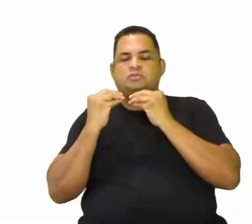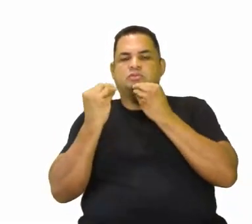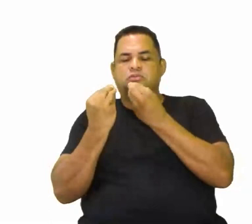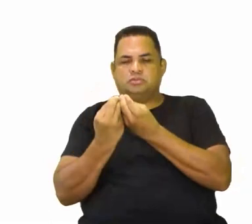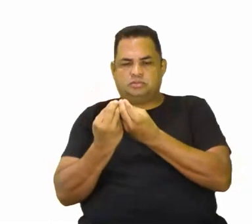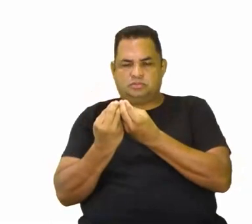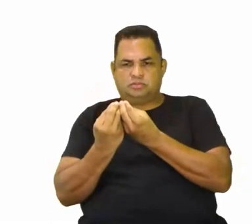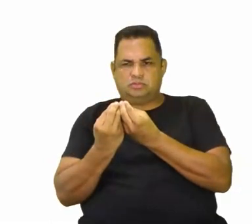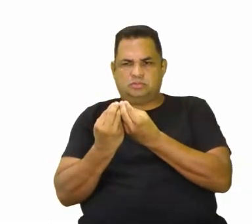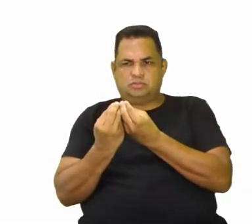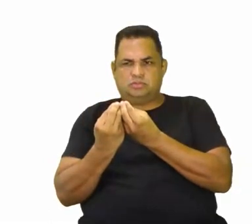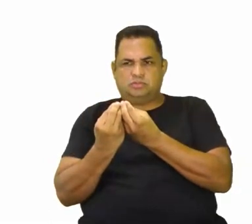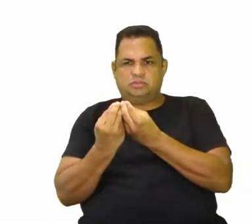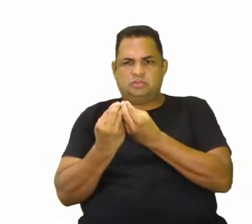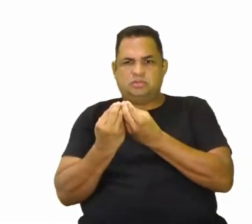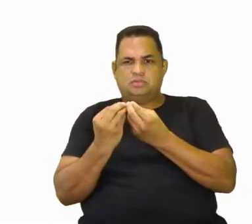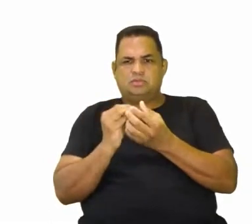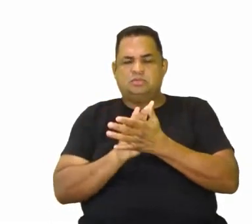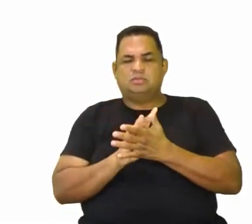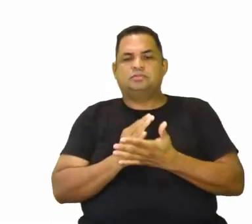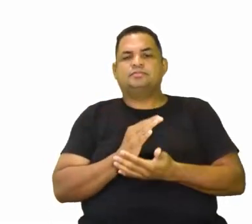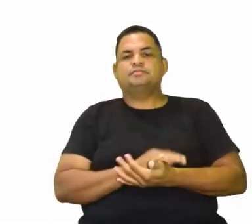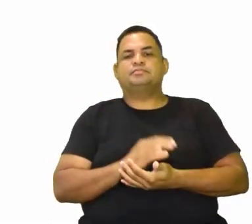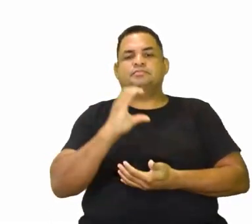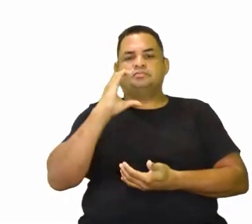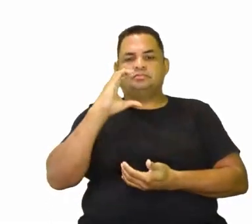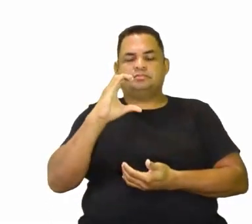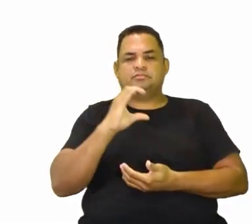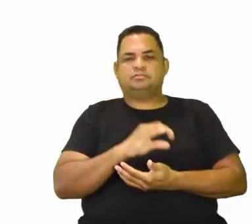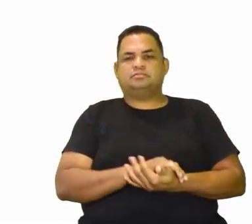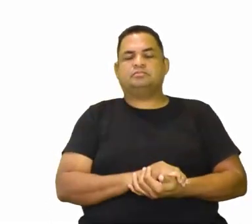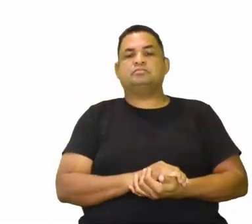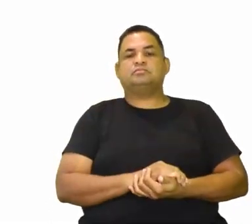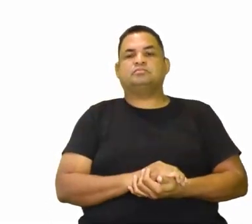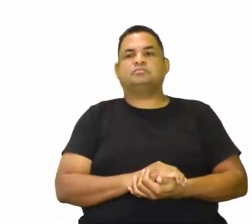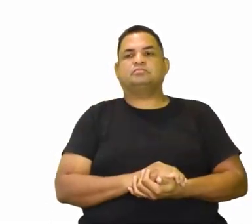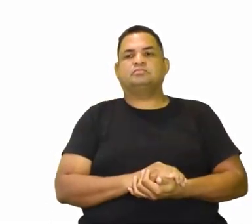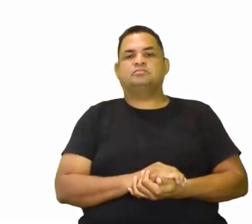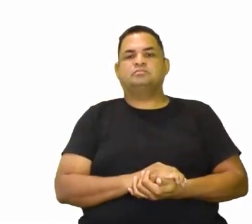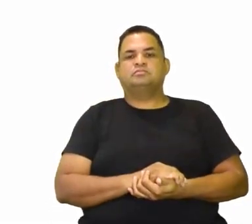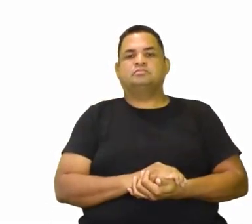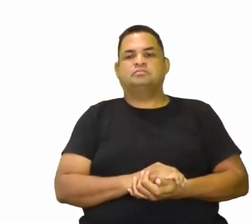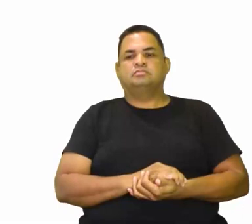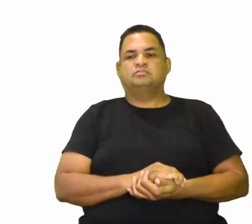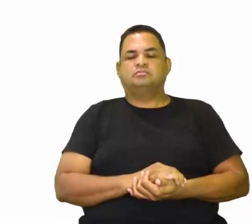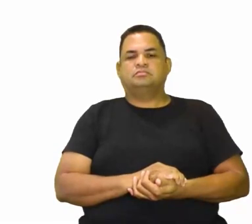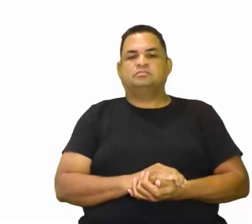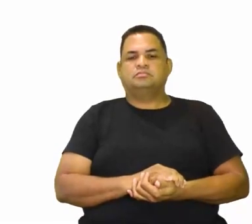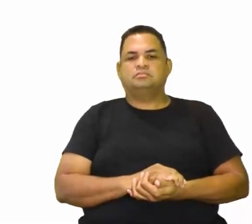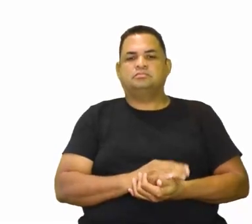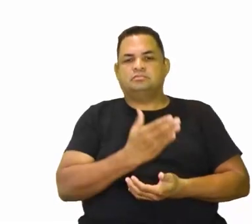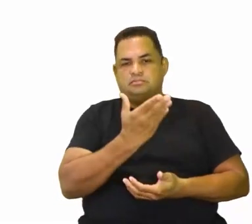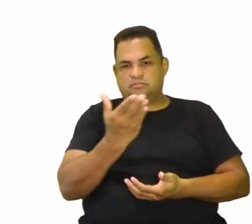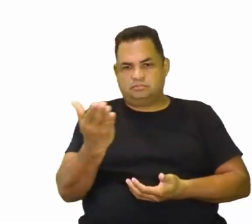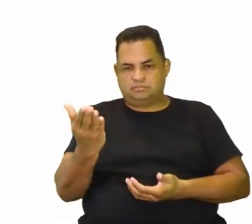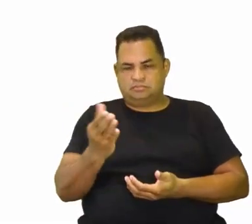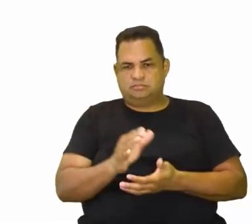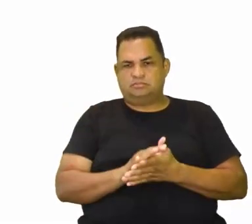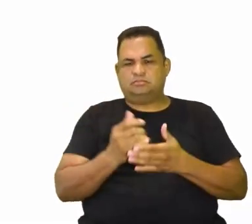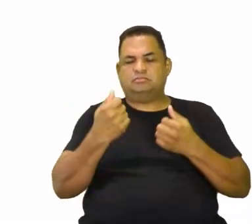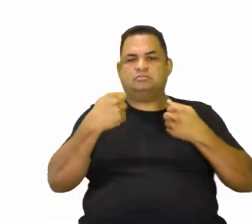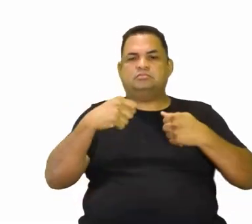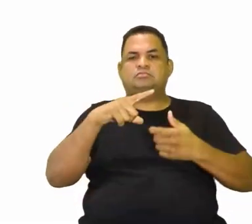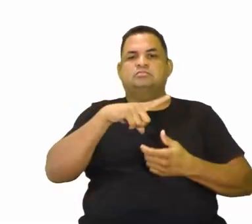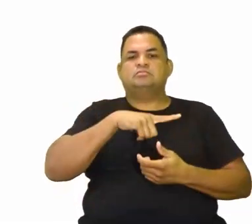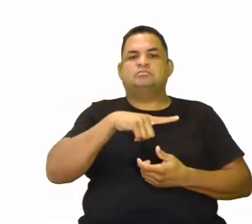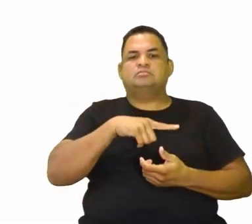exemplo genérico, é a substância C. Não é isso, professor Almeida? Então, aqui, eu posso